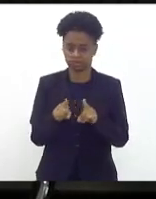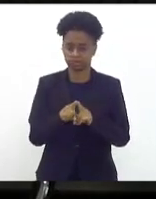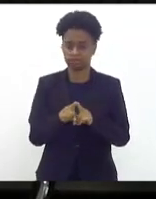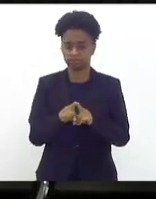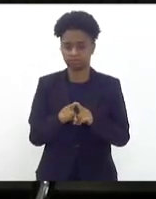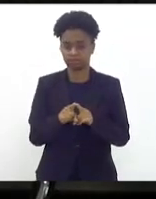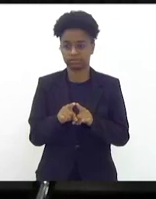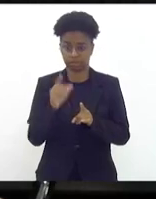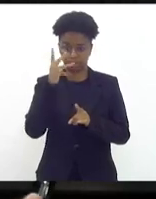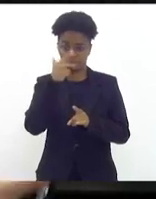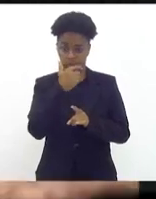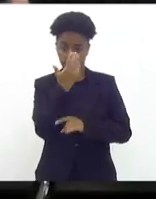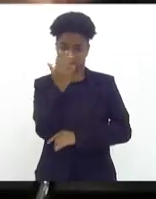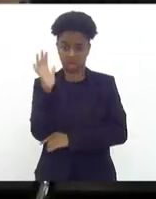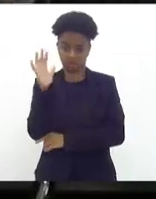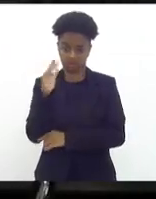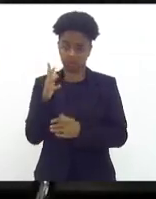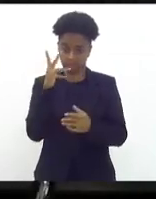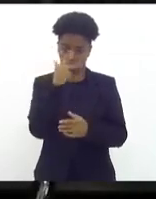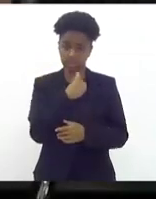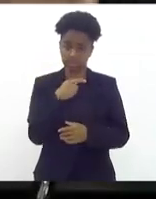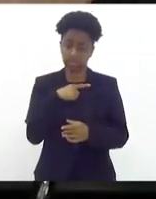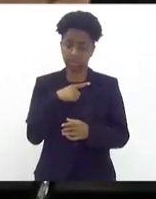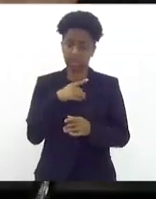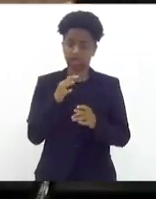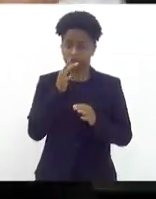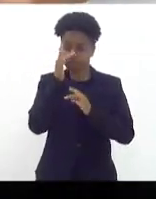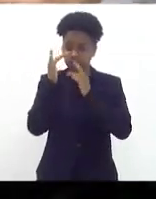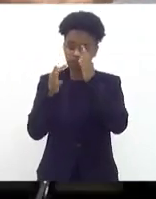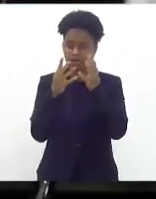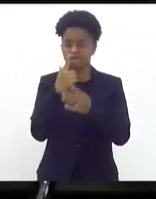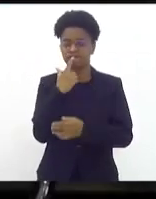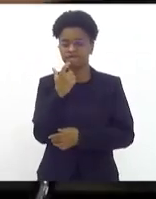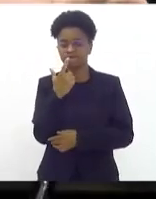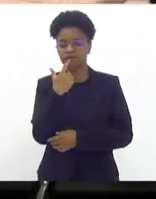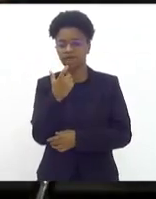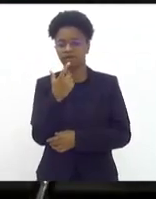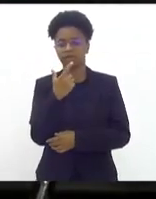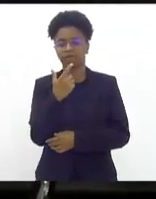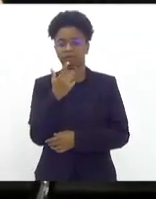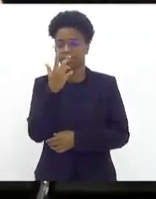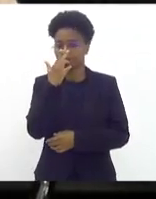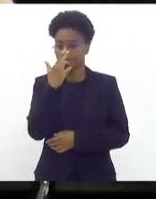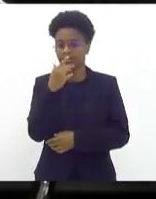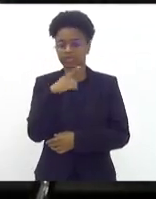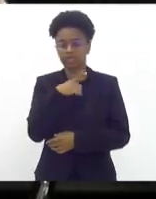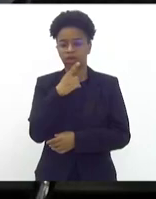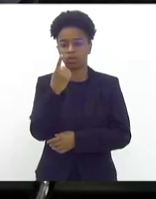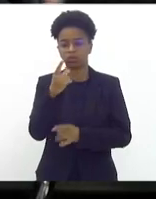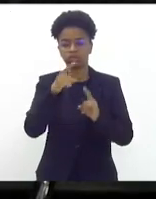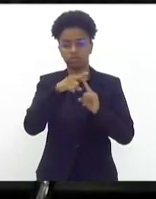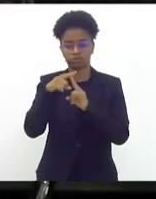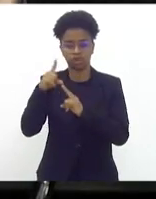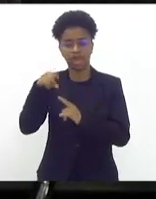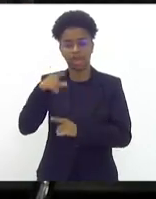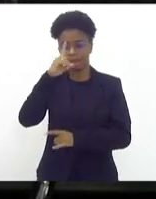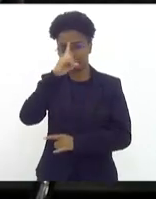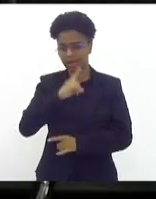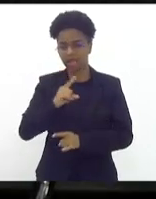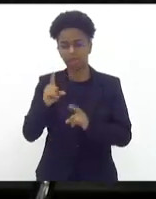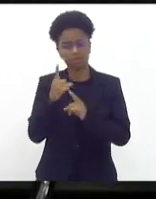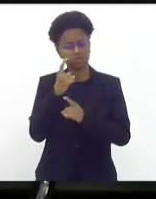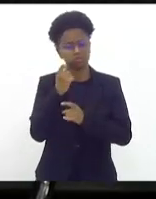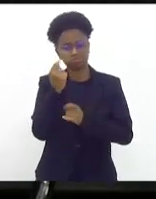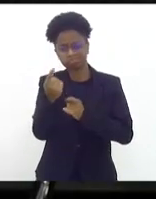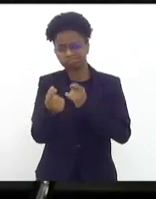a árvore, né? É, não, ela é linda. As flores vermelhas são. Tem inclusive um tipo de espatódia que é amarela, que é mais rara